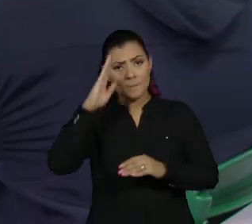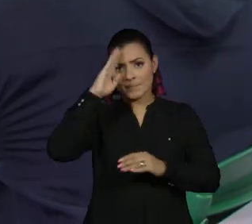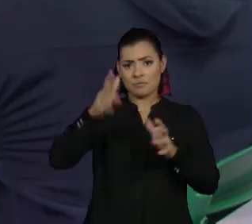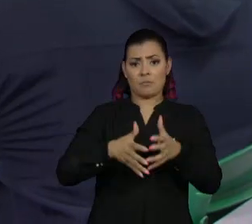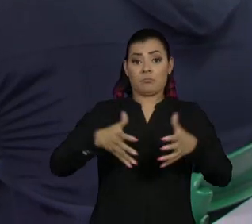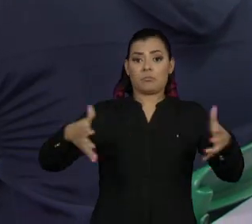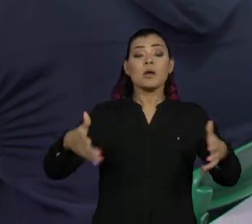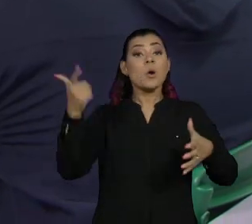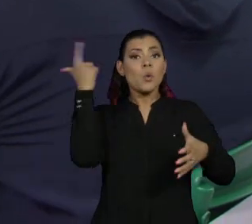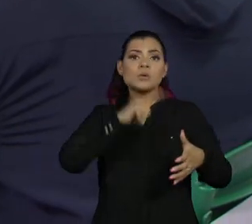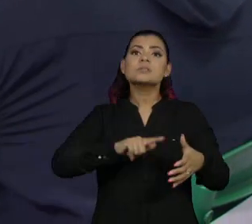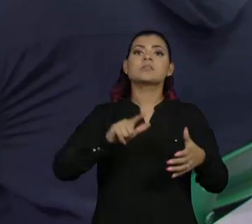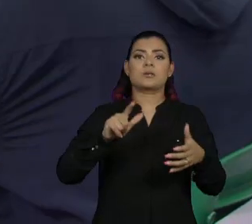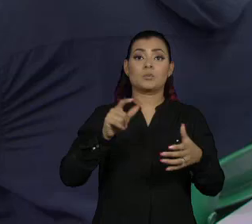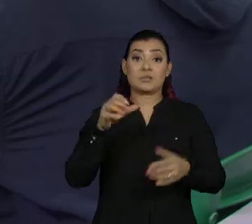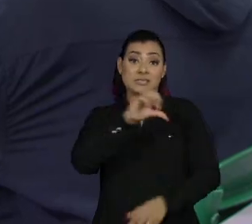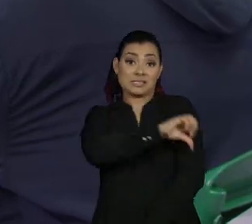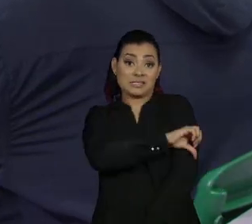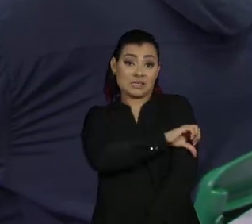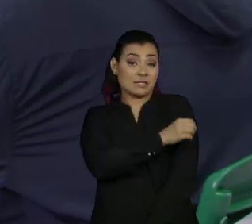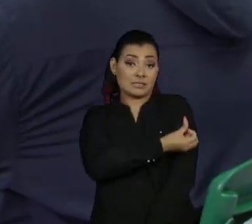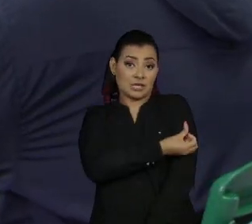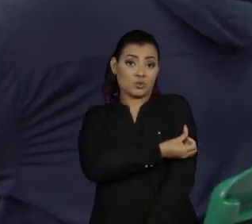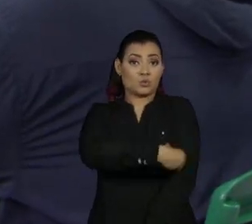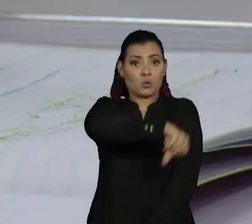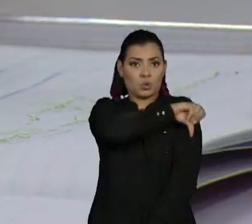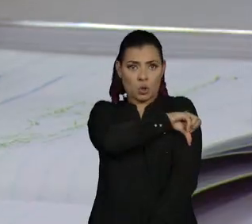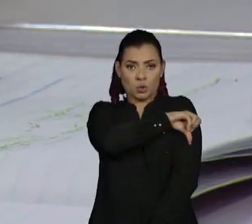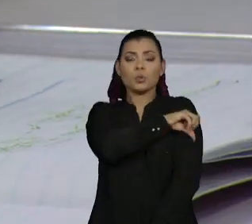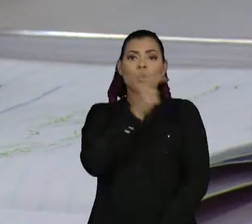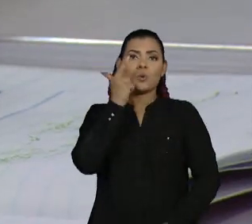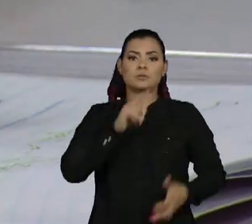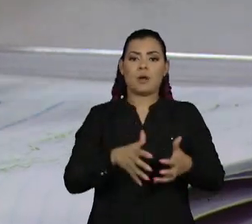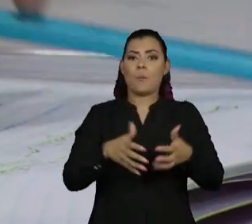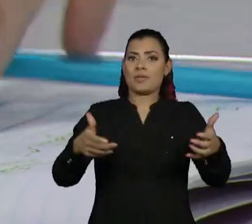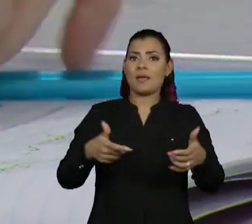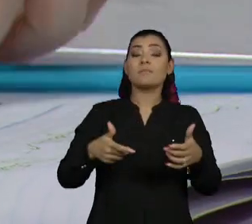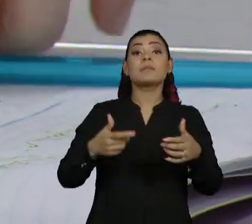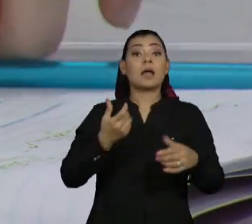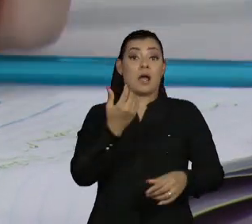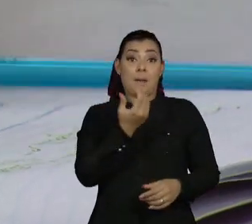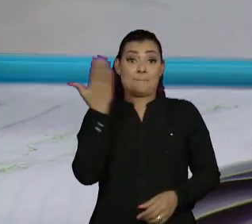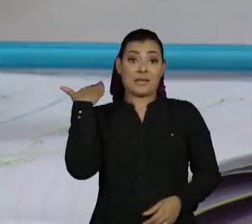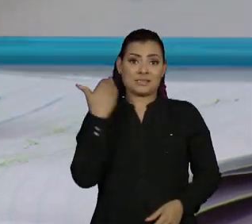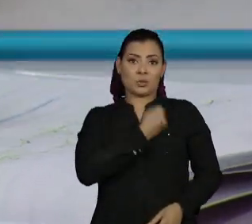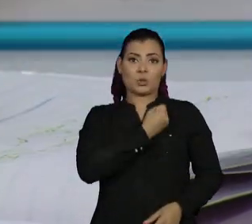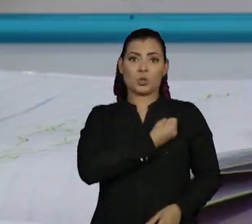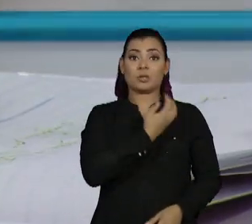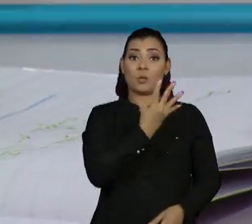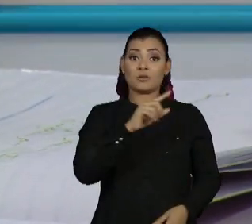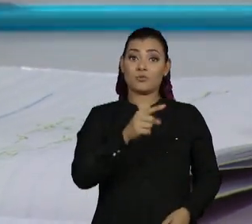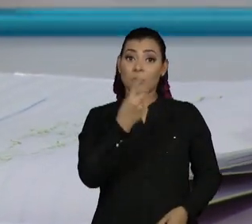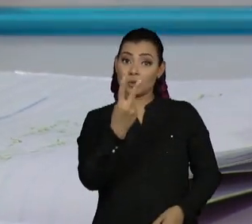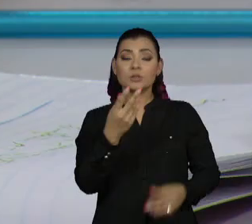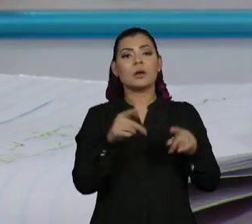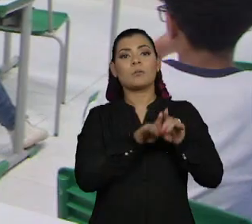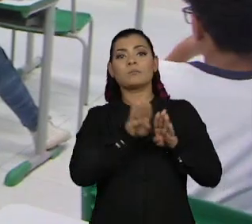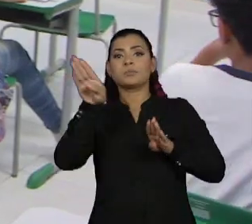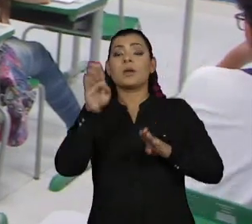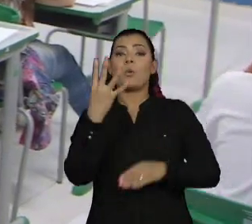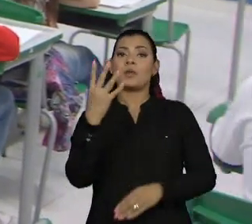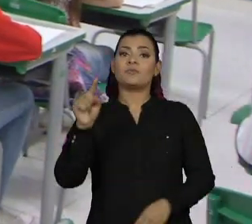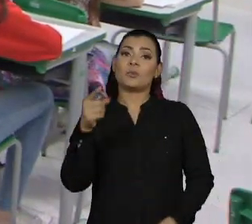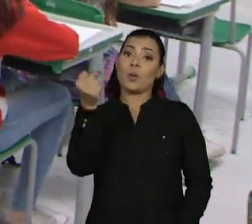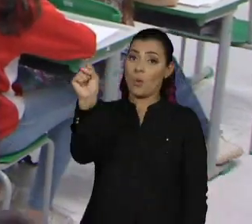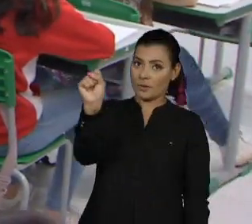o maior aumento do 6º ao 9º ano do ensino fundamental. Passou de 4,2 para 4,8.